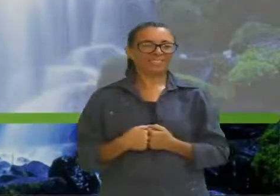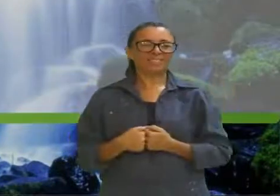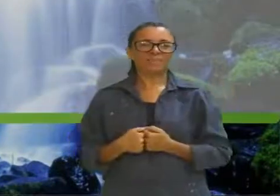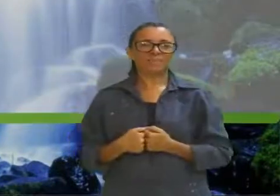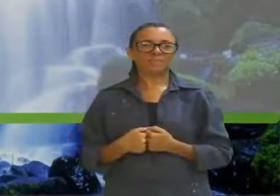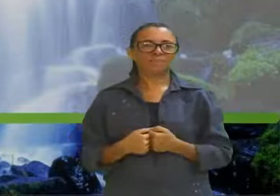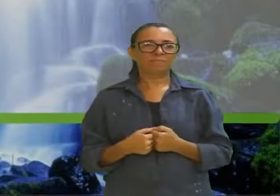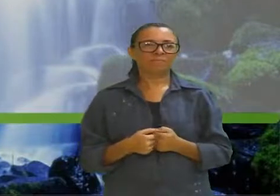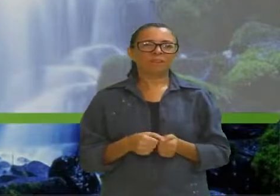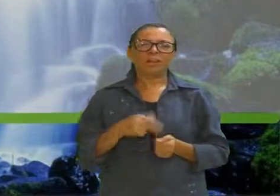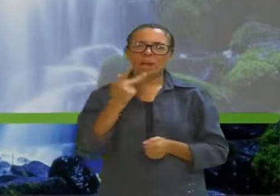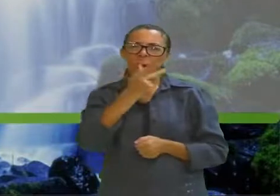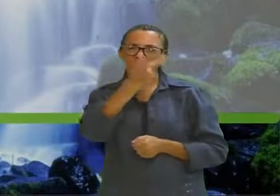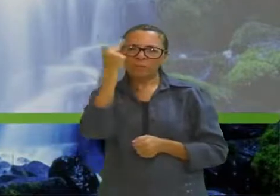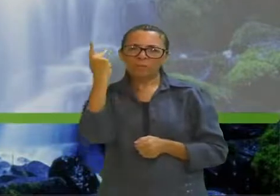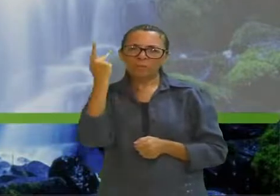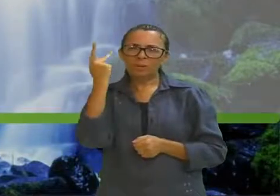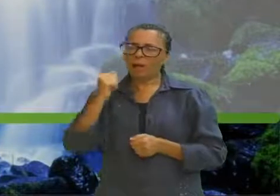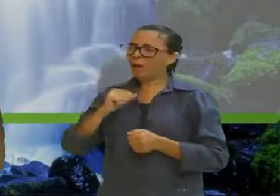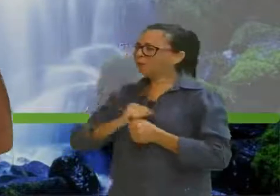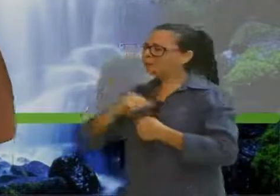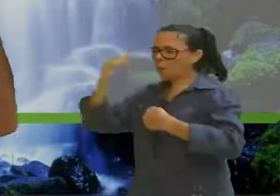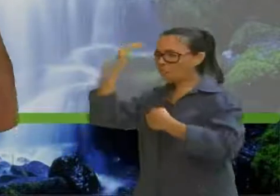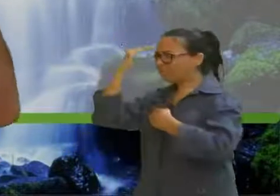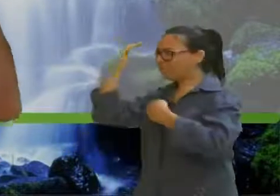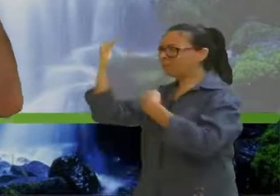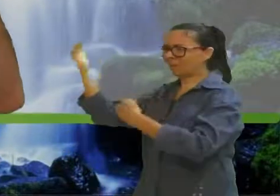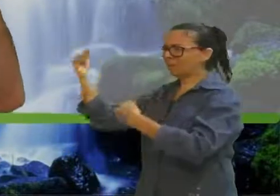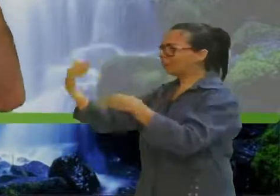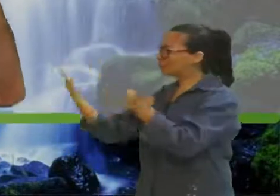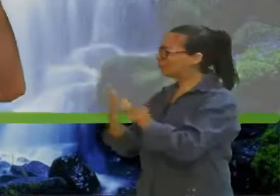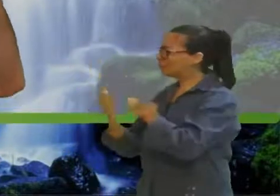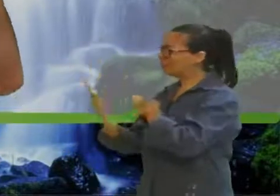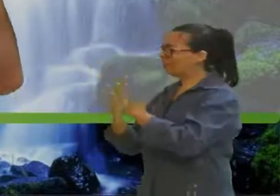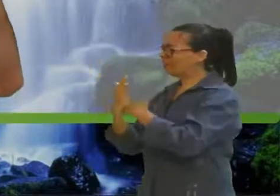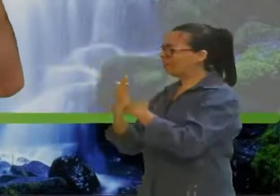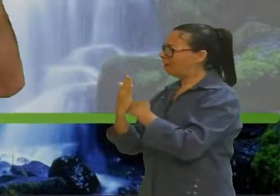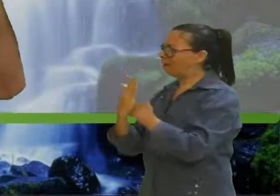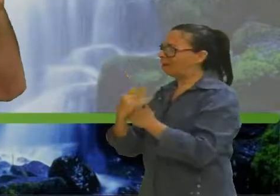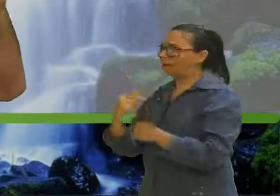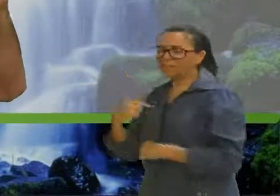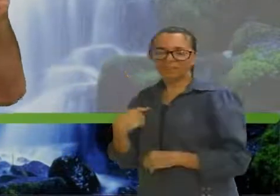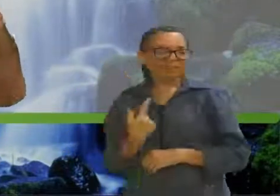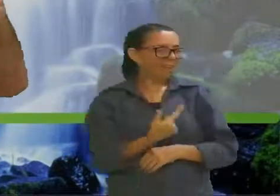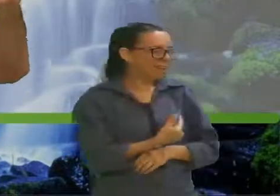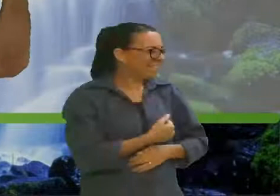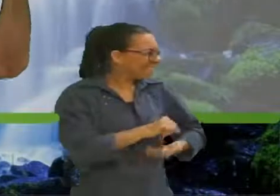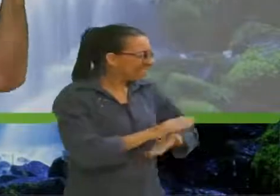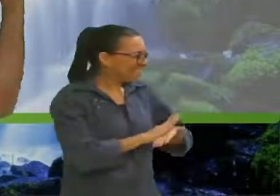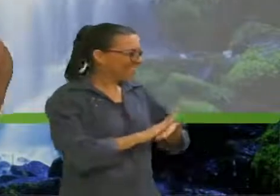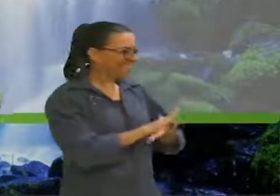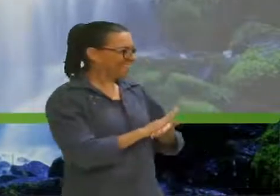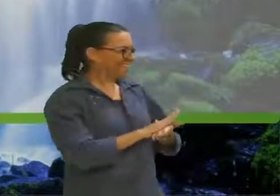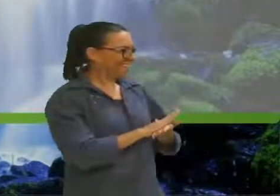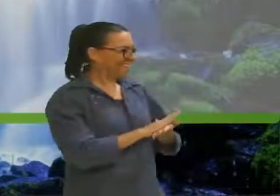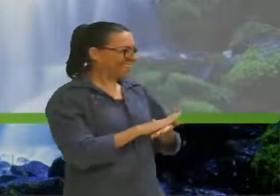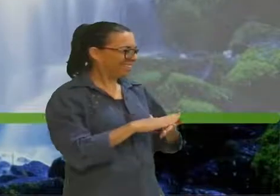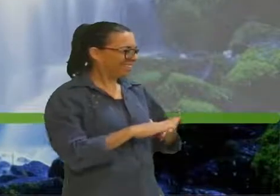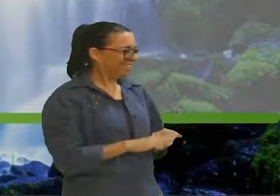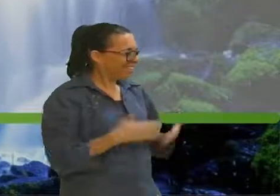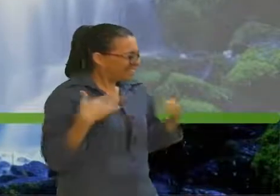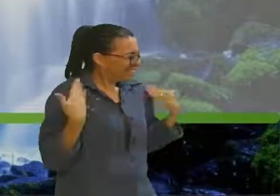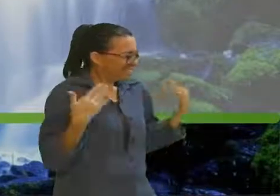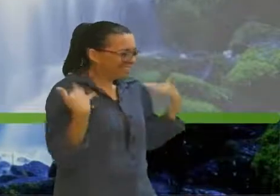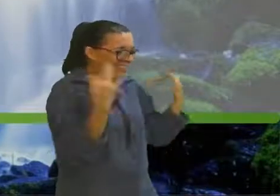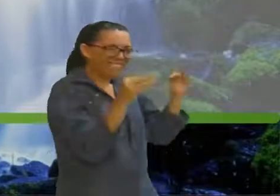está na minha vida. As obras é o quê? Vamos dizer uma palavra assim, é uma encarnação da